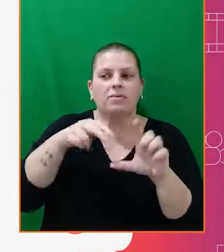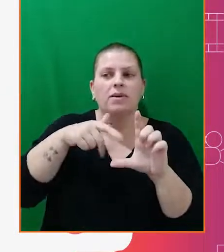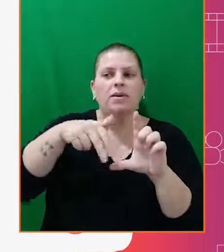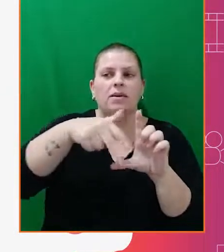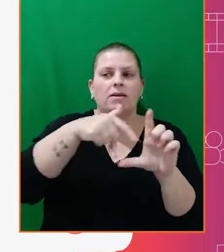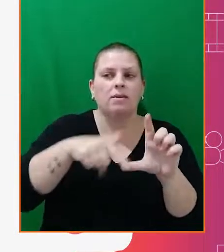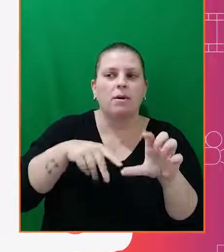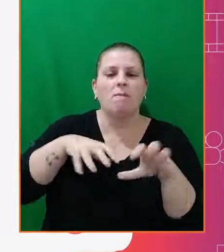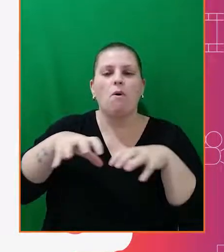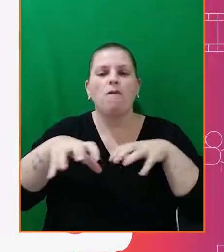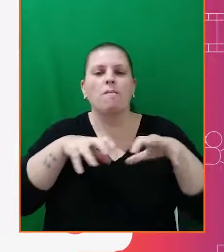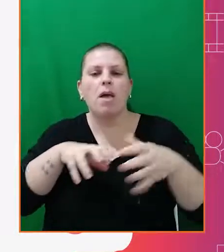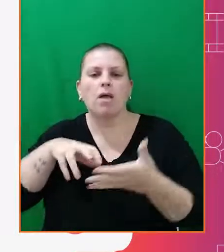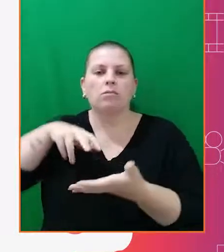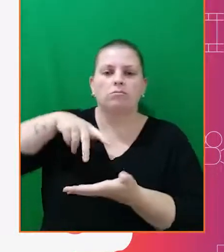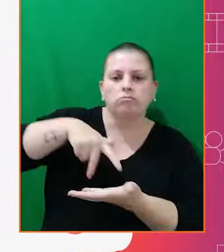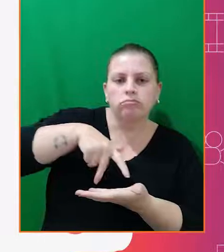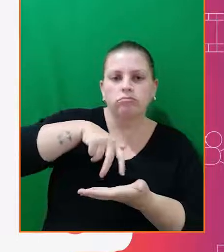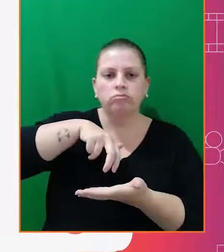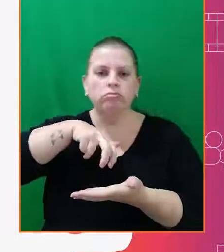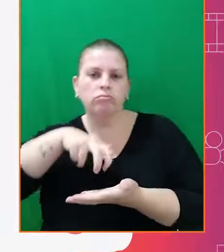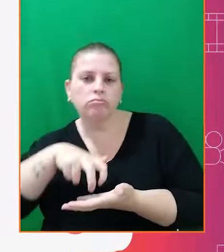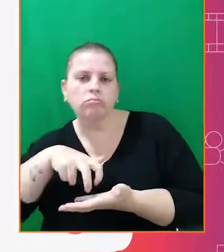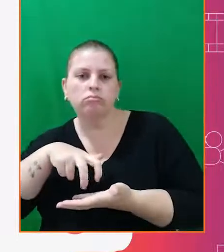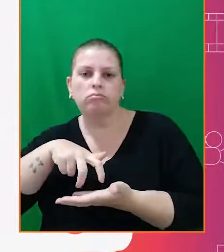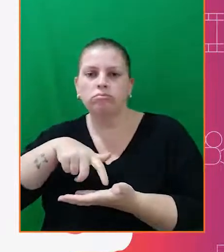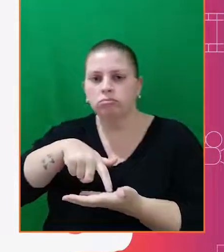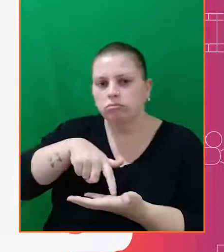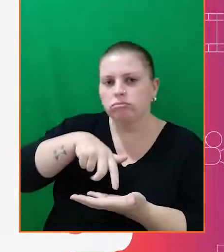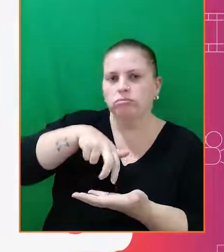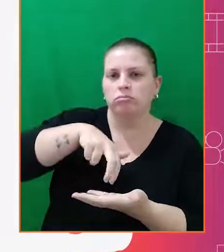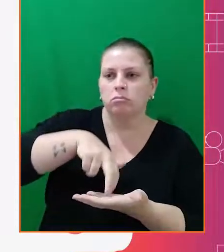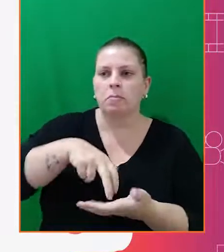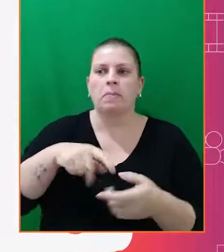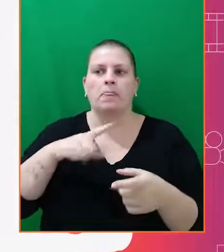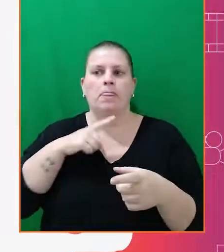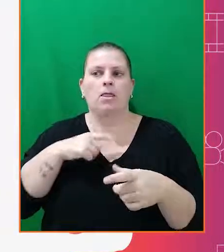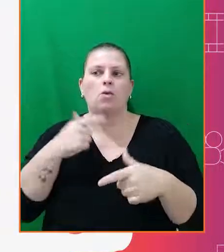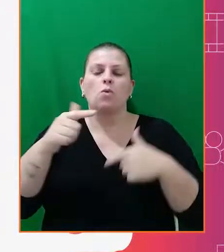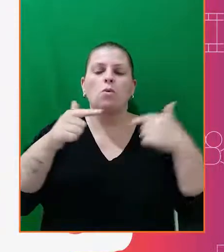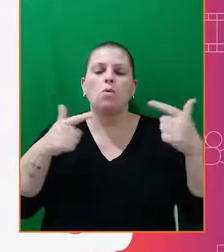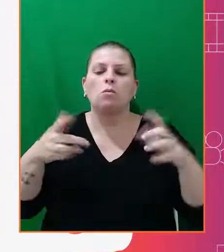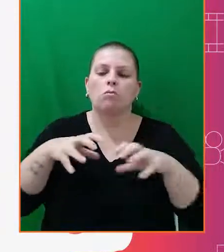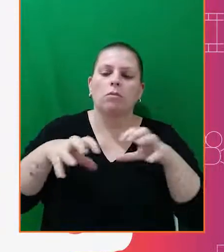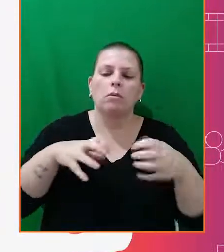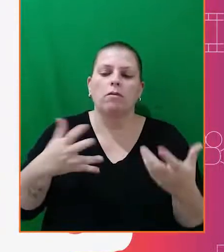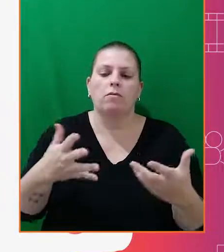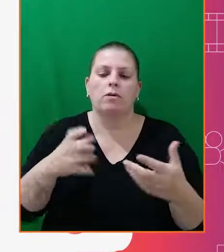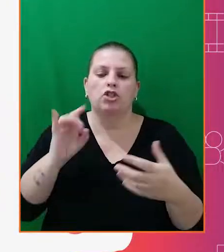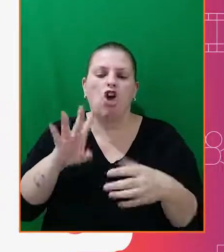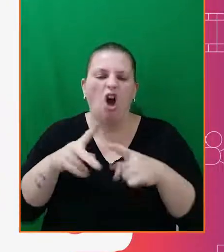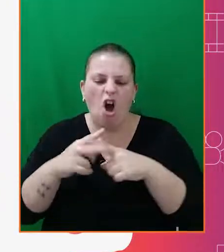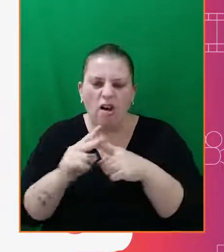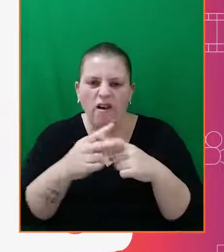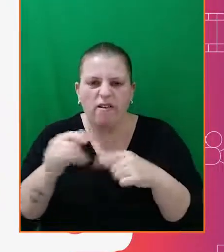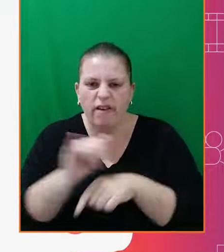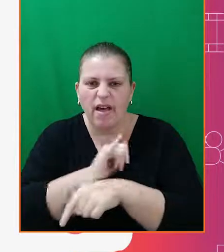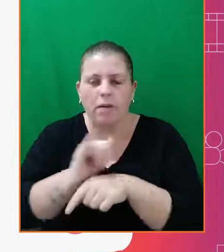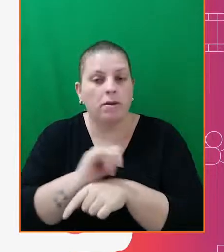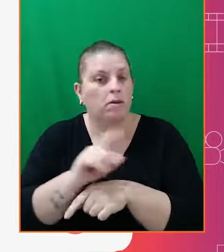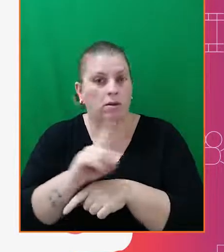animação, incrementando a qualidade de movimentações. De lá para cá, a rotoscopia ganhou outros movimentos, né? Não apenas como